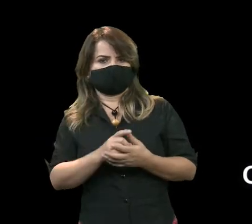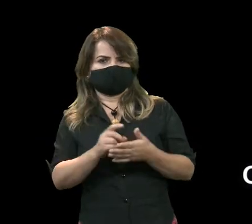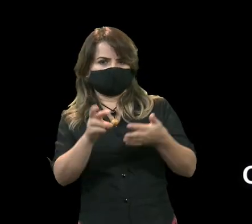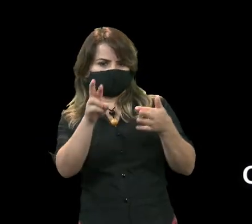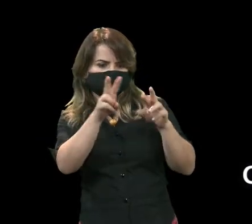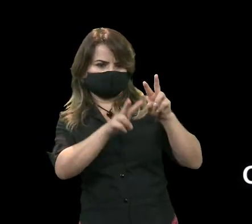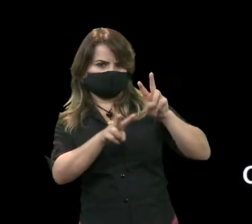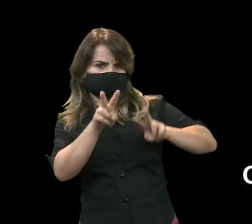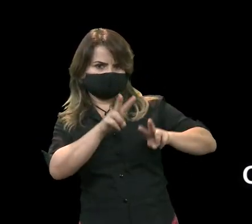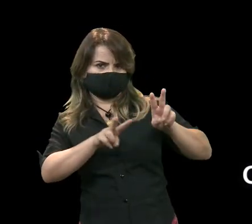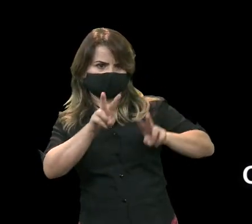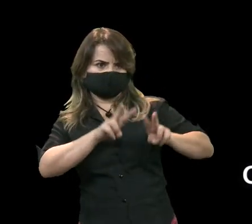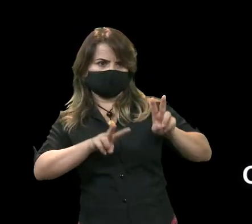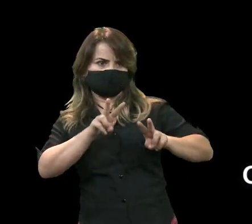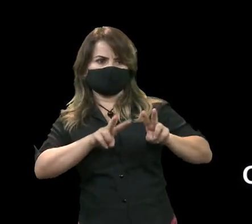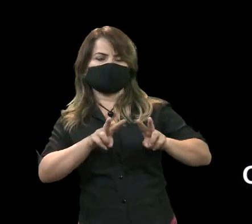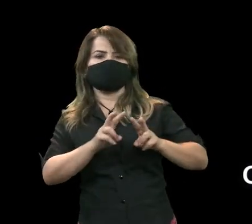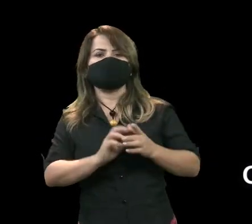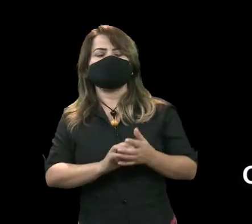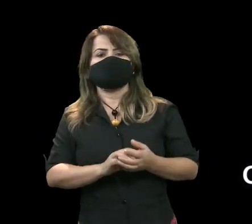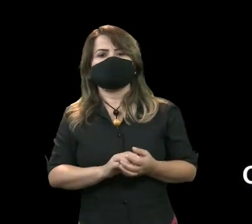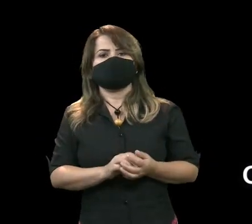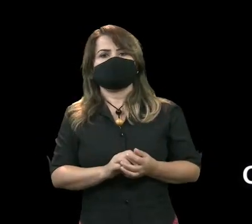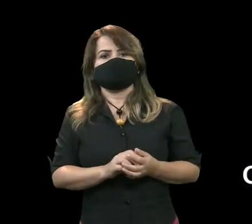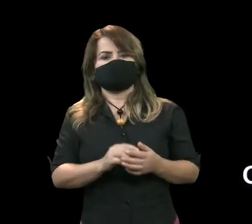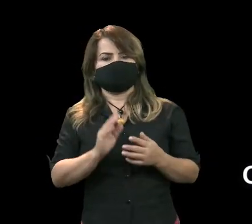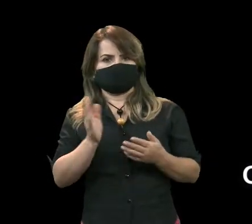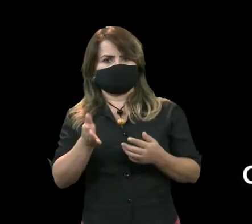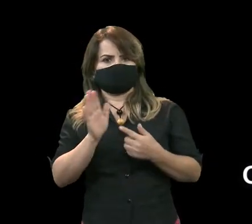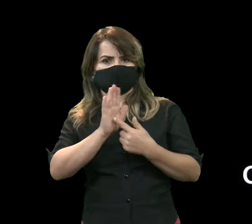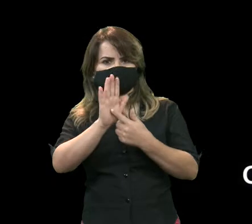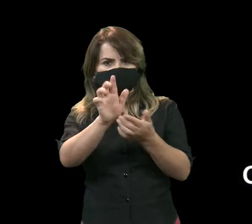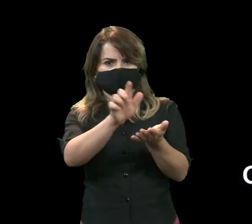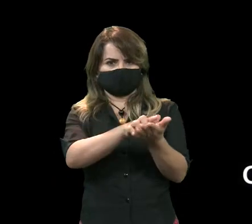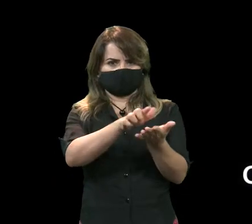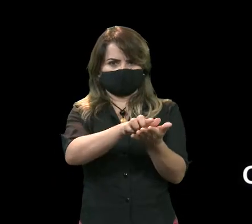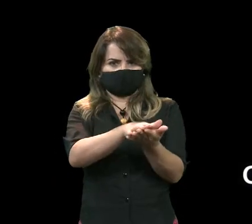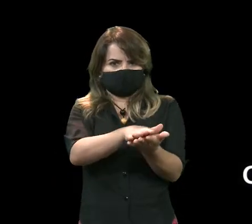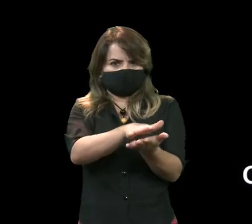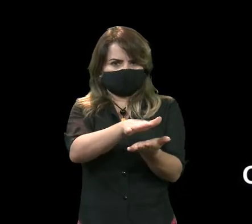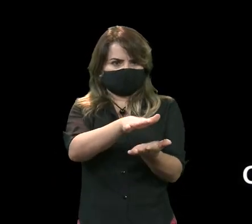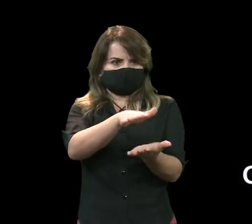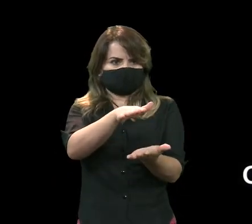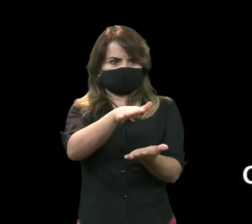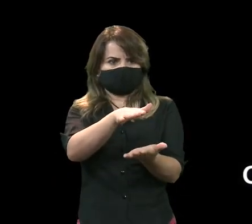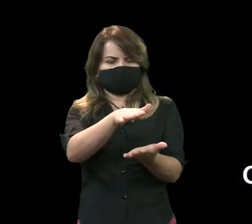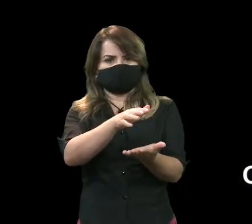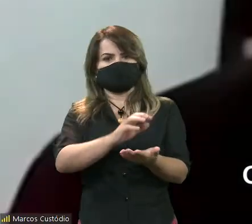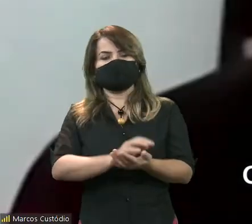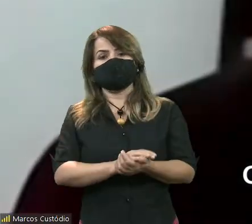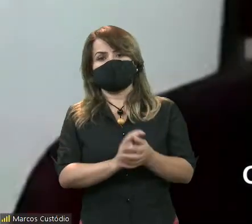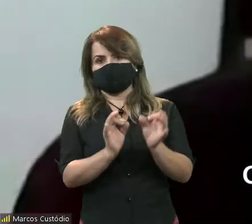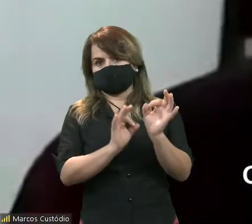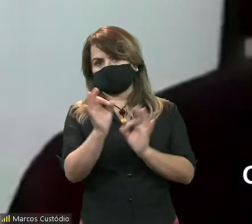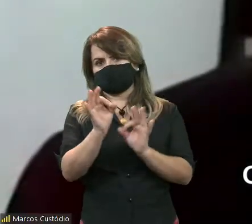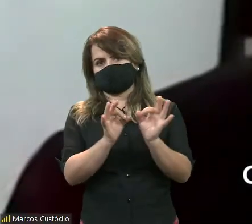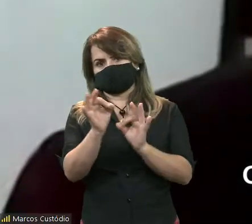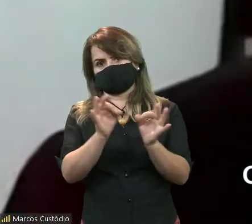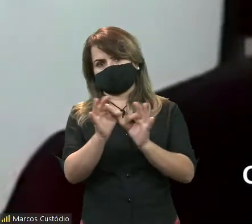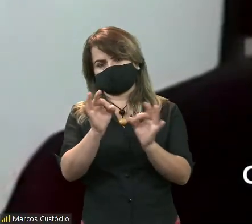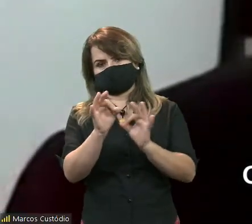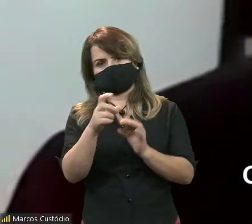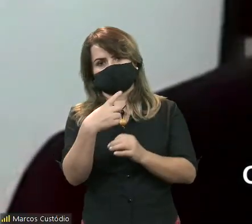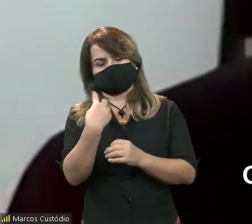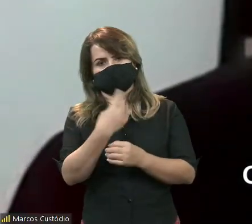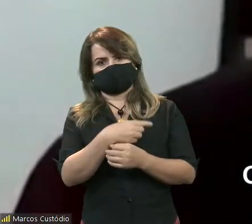esquadrinhamento densamente posto nessas páginas todas que compõem o longo projeto, eu creio que